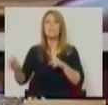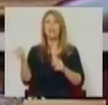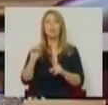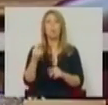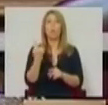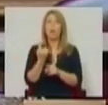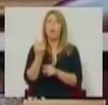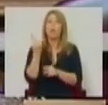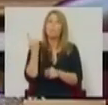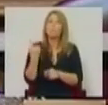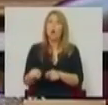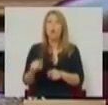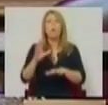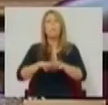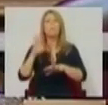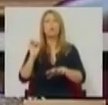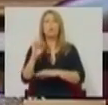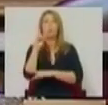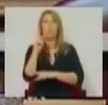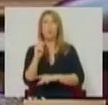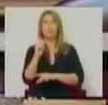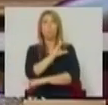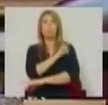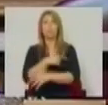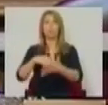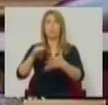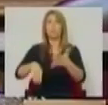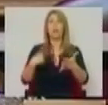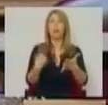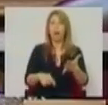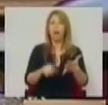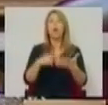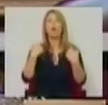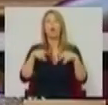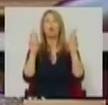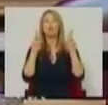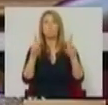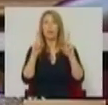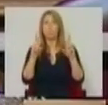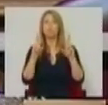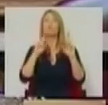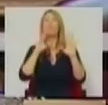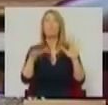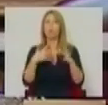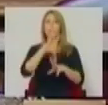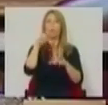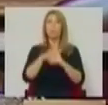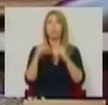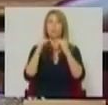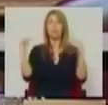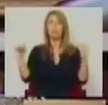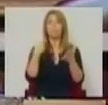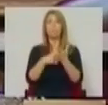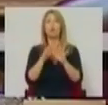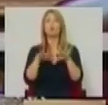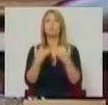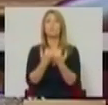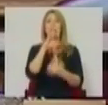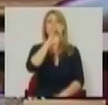unicamente pelo IVA da potência contratada, mas que nós esperamos que possa ser alargado para os níveis da tarifa social